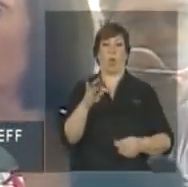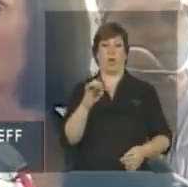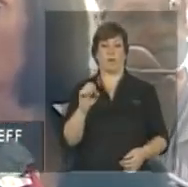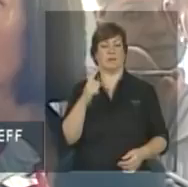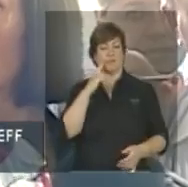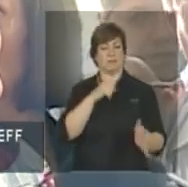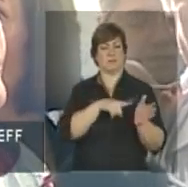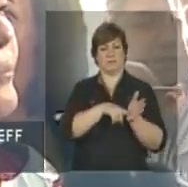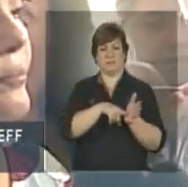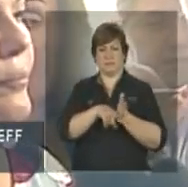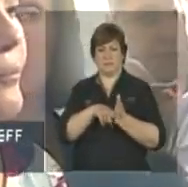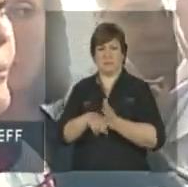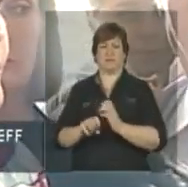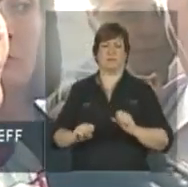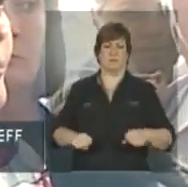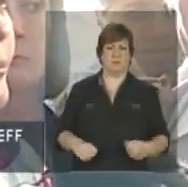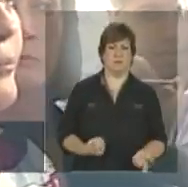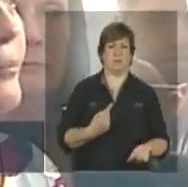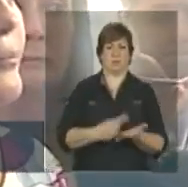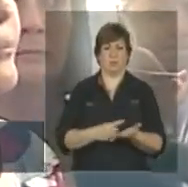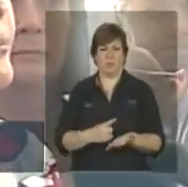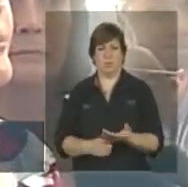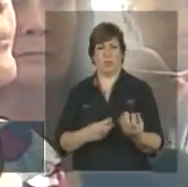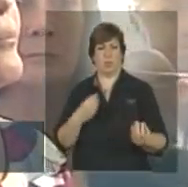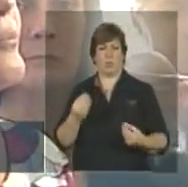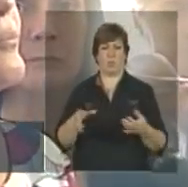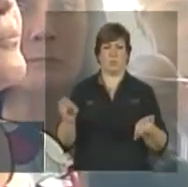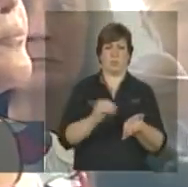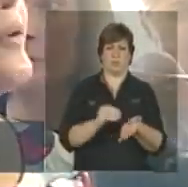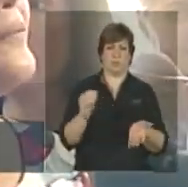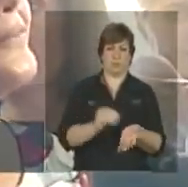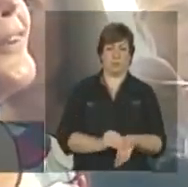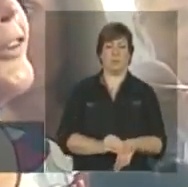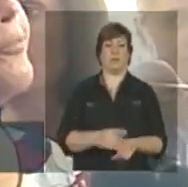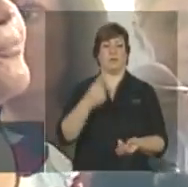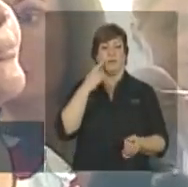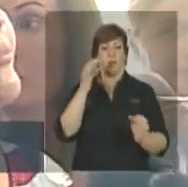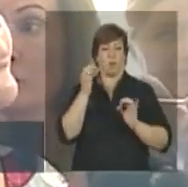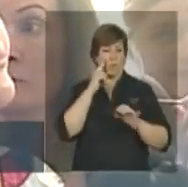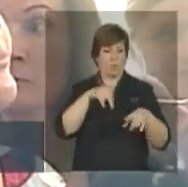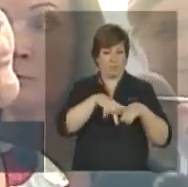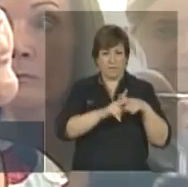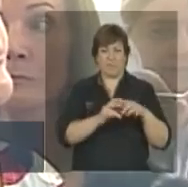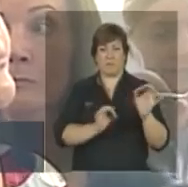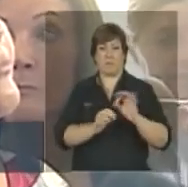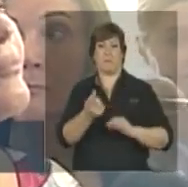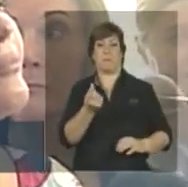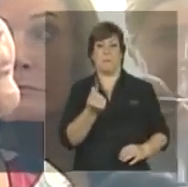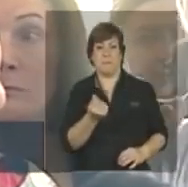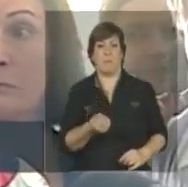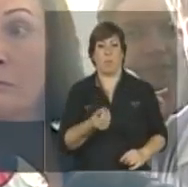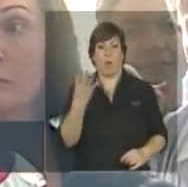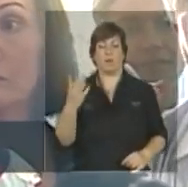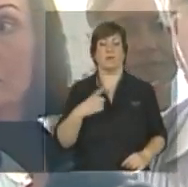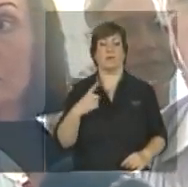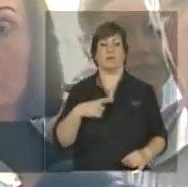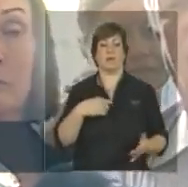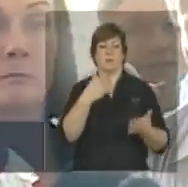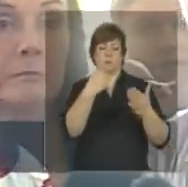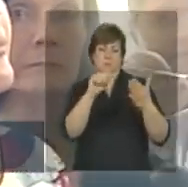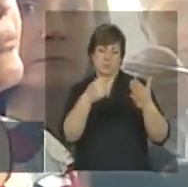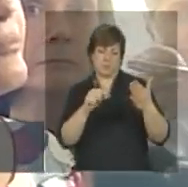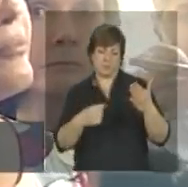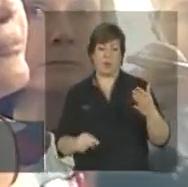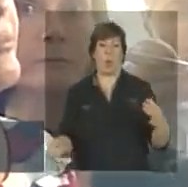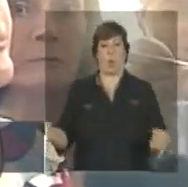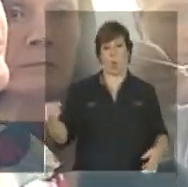por intenso esforço de renegociação, de aditivos, de revisão de preços, de itens novos que foram identificados